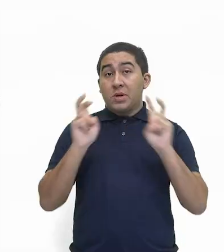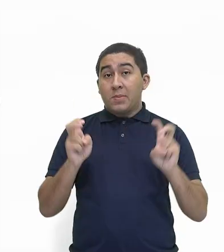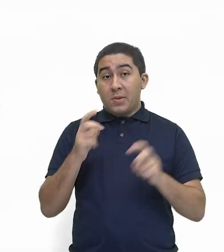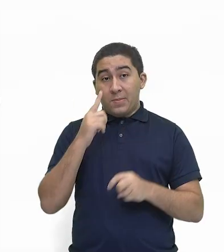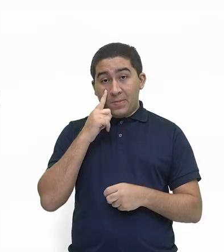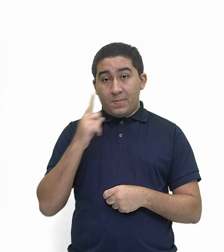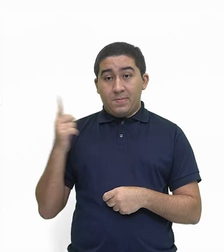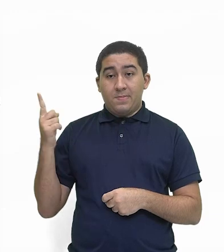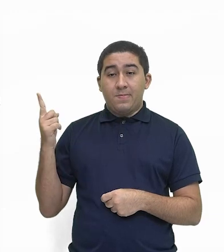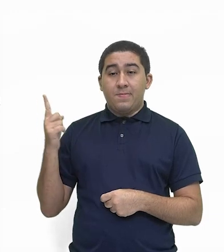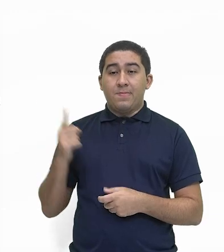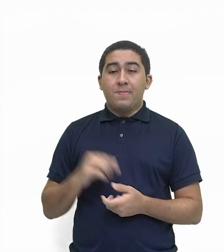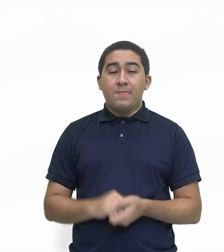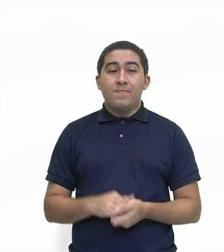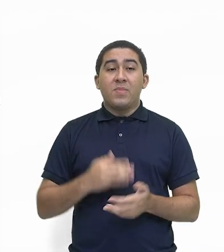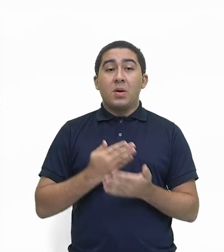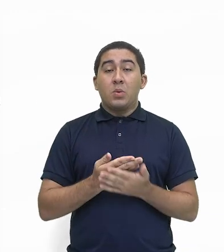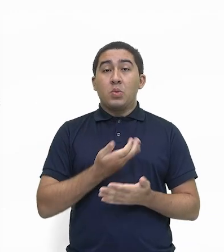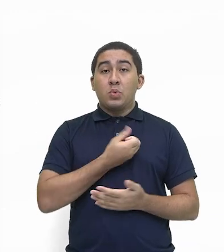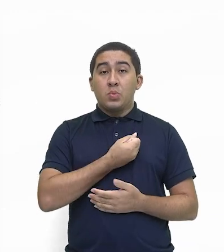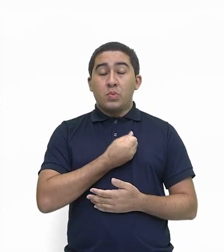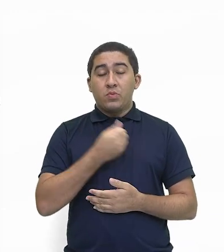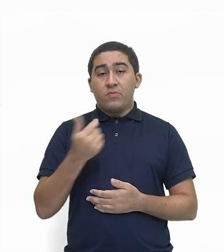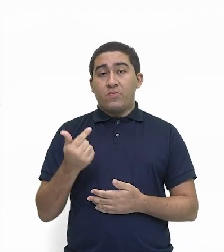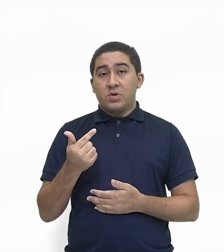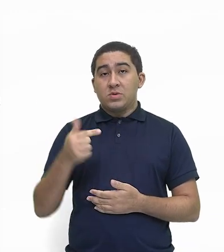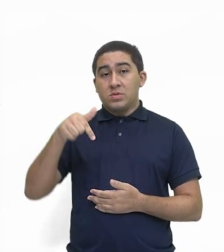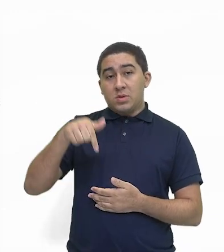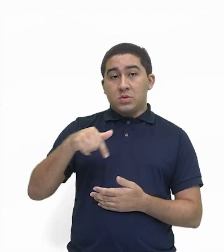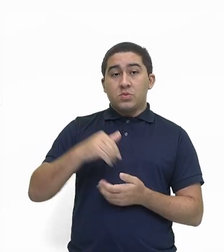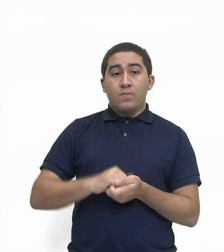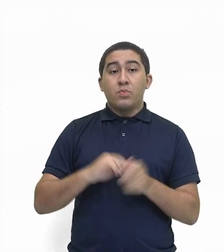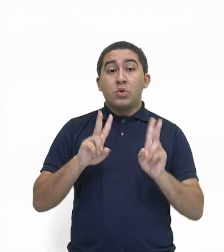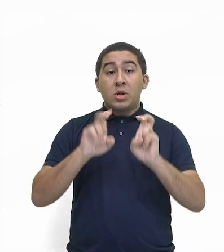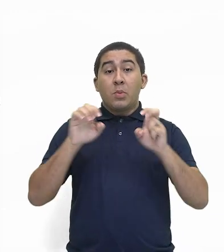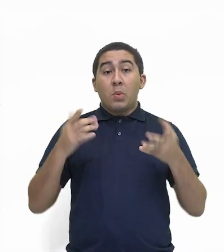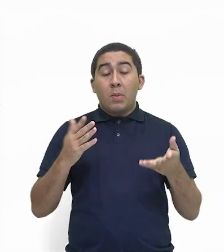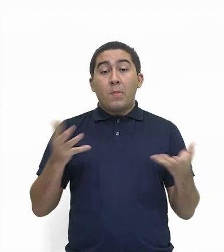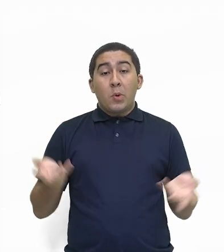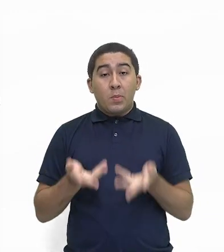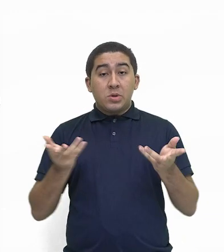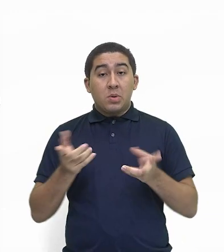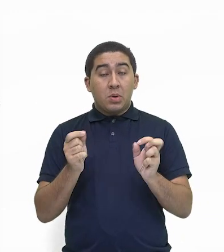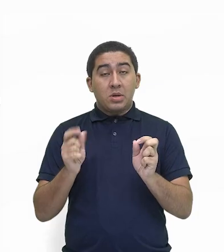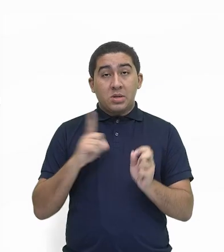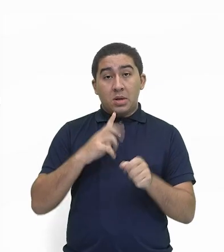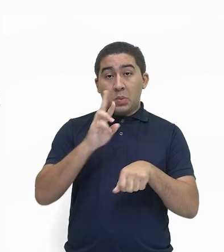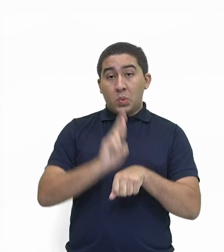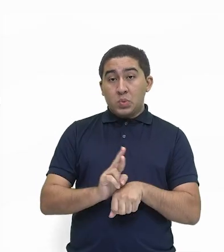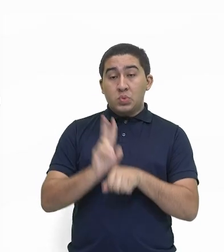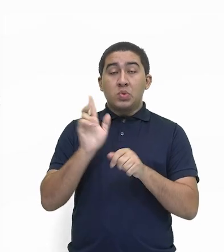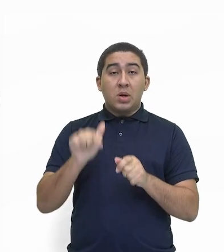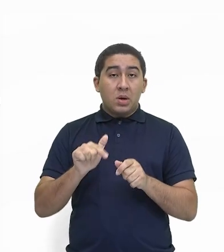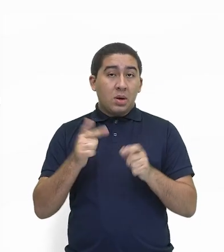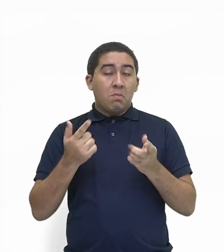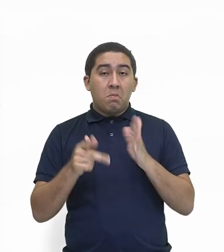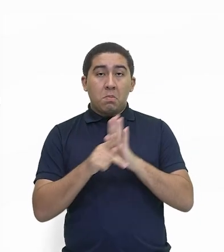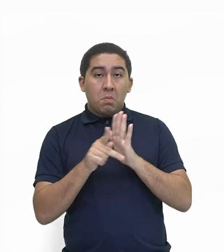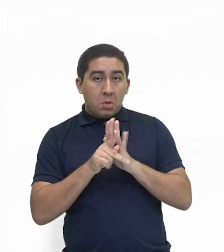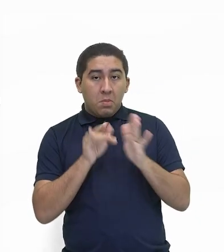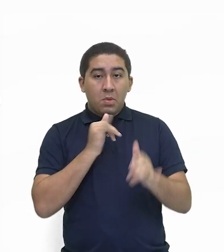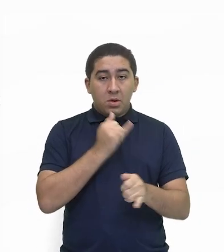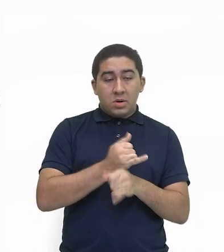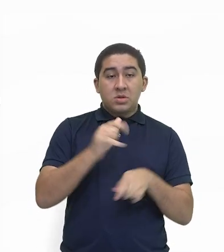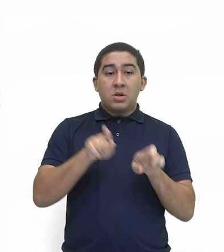hoje? É a aula de número 27. Objeto de conhecimento, mobilização das ferramentas digitais e da cultura